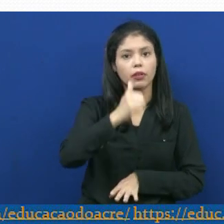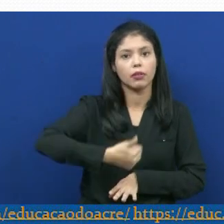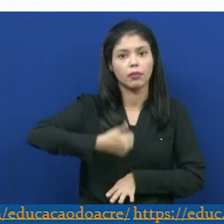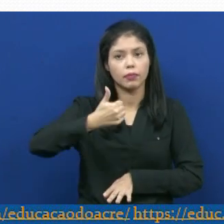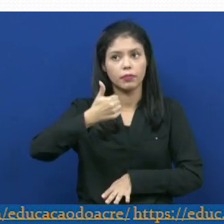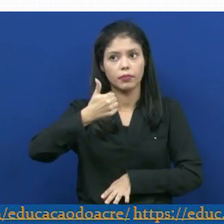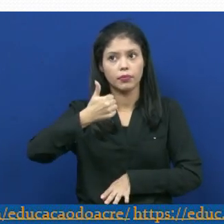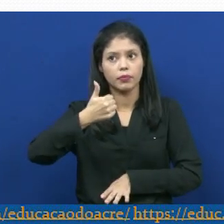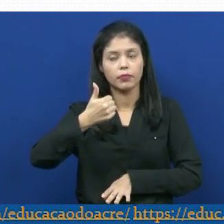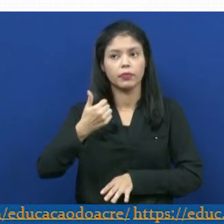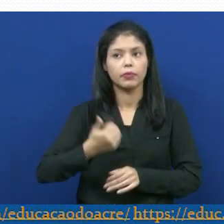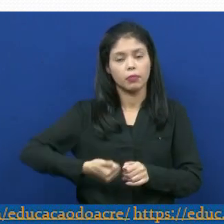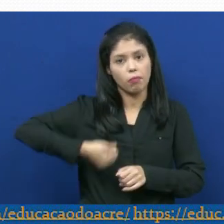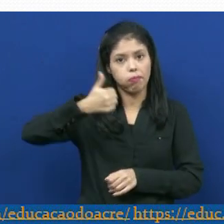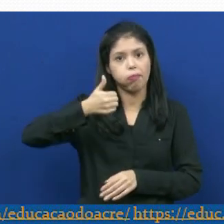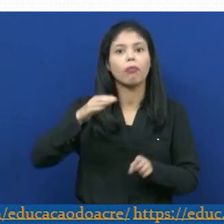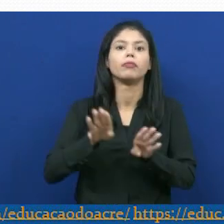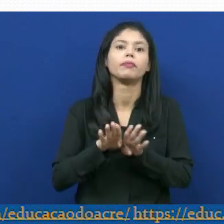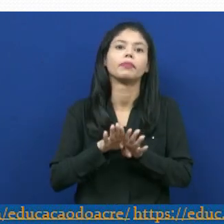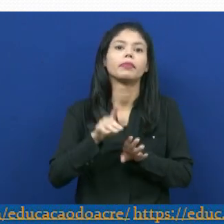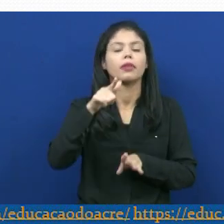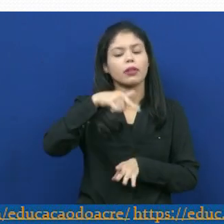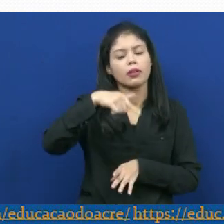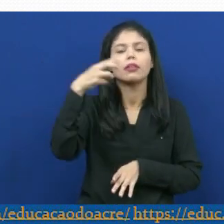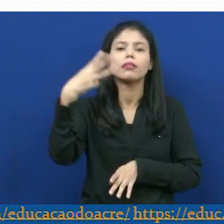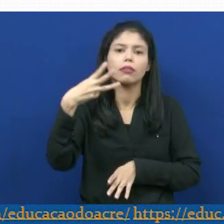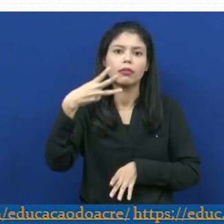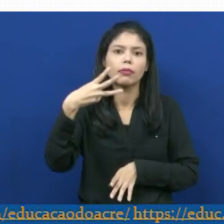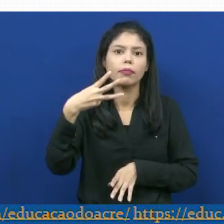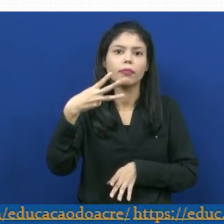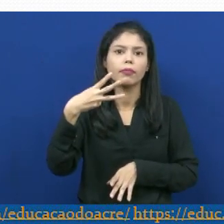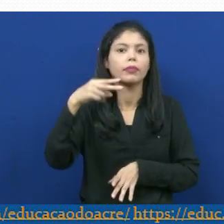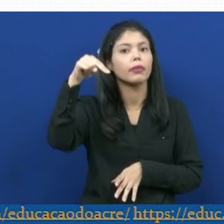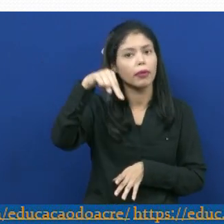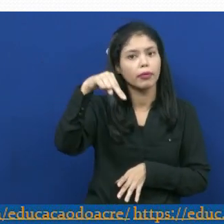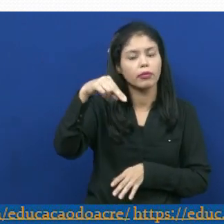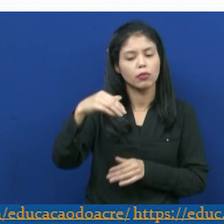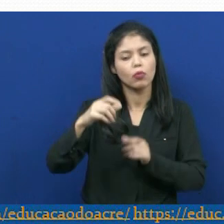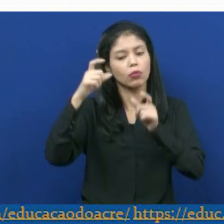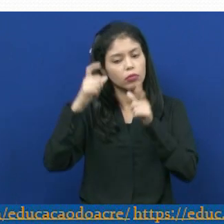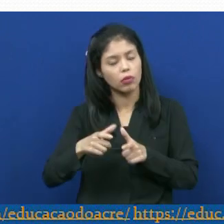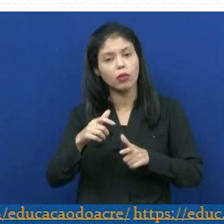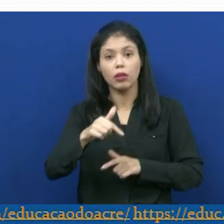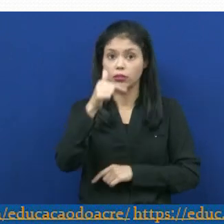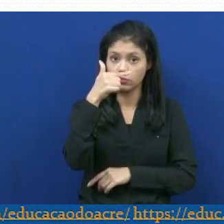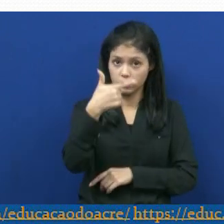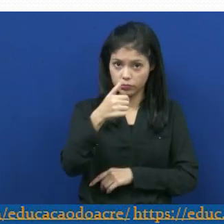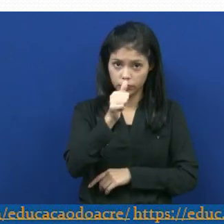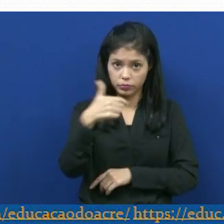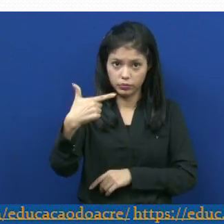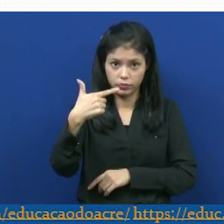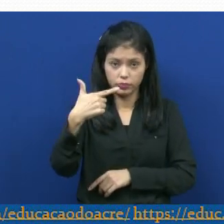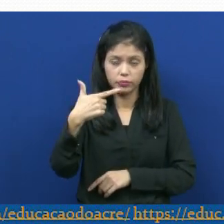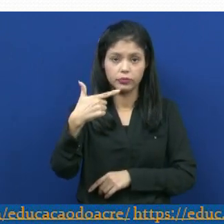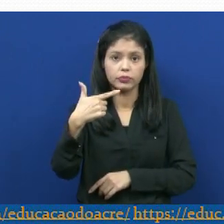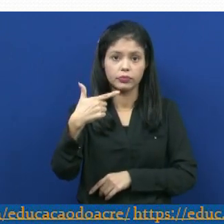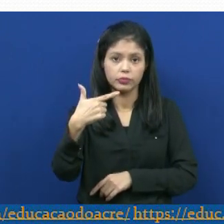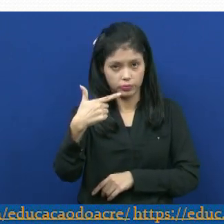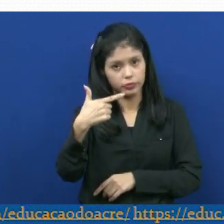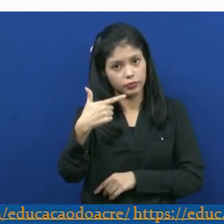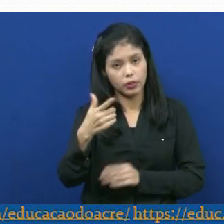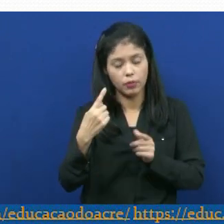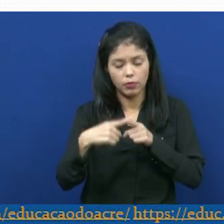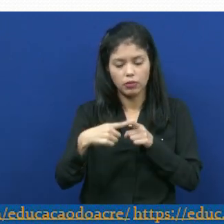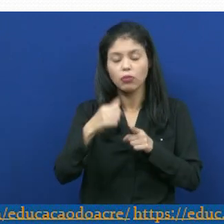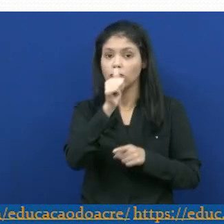primeiro termo, minha razão, que é igual a 3, N, que representa a posição, que é igual a 12, pois são